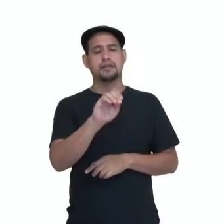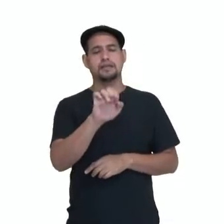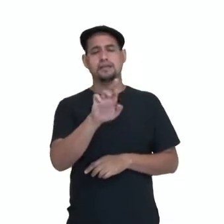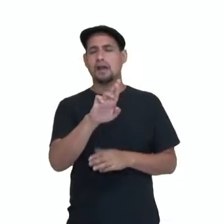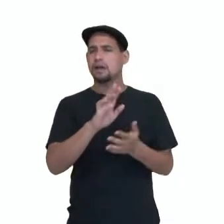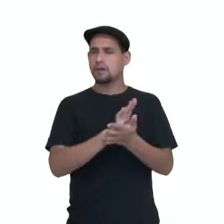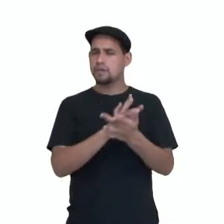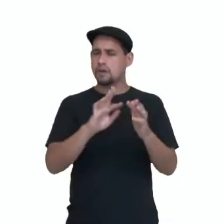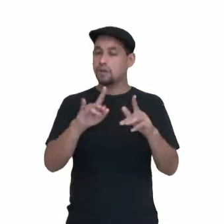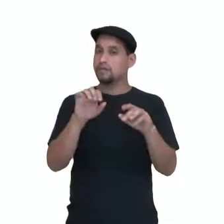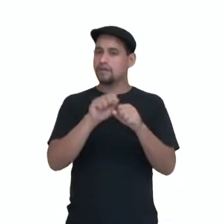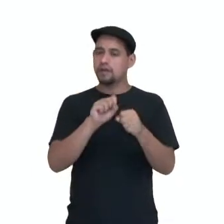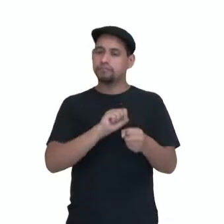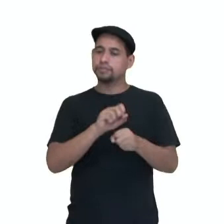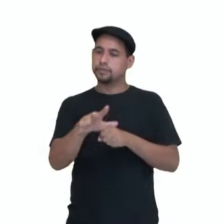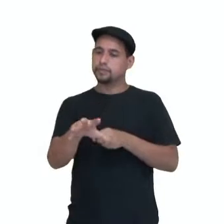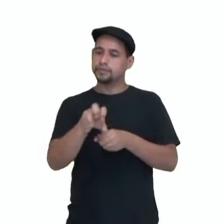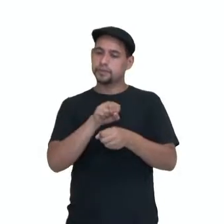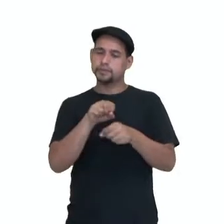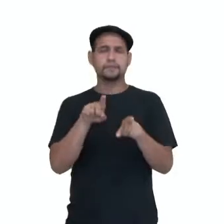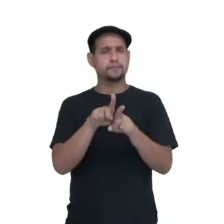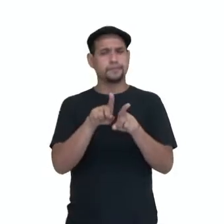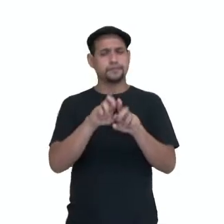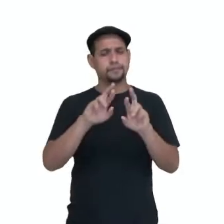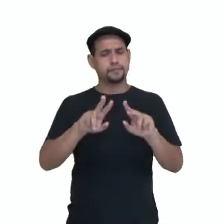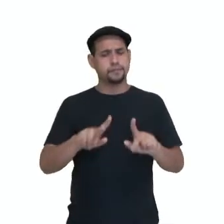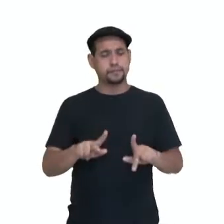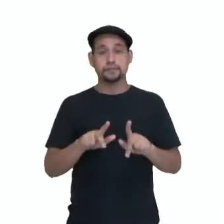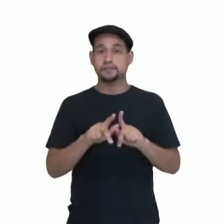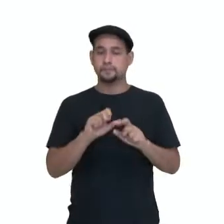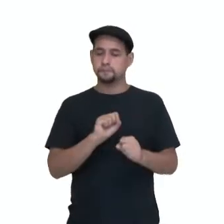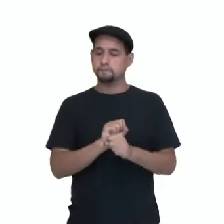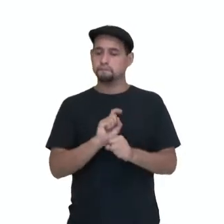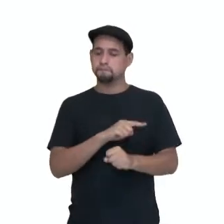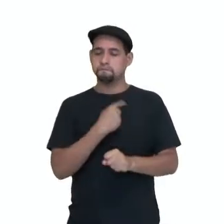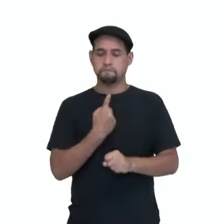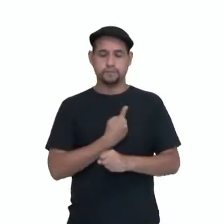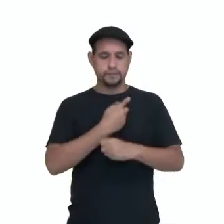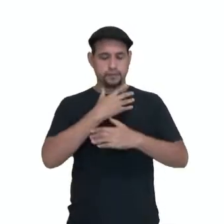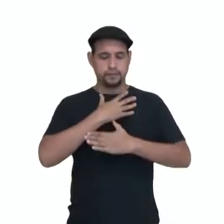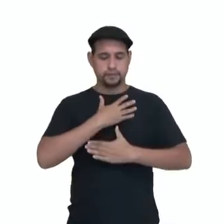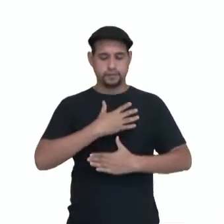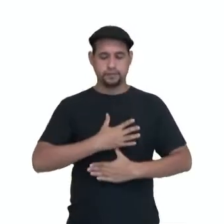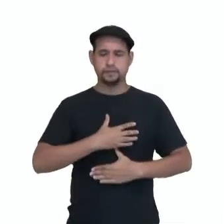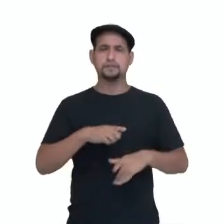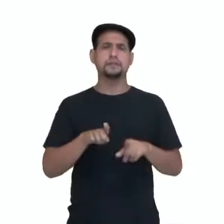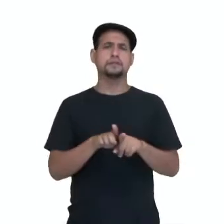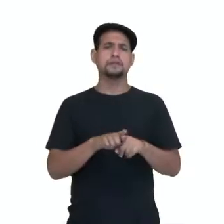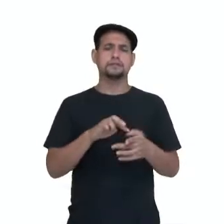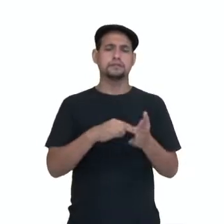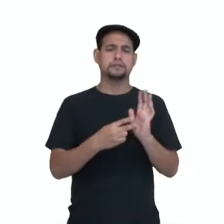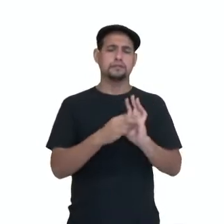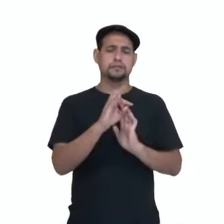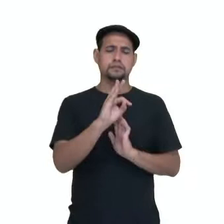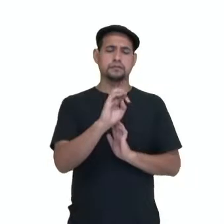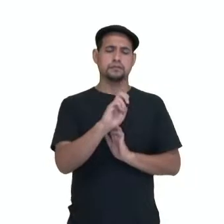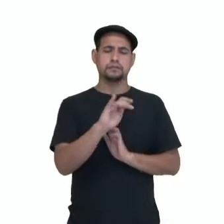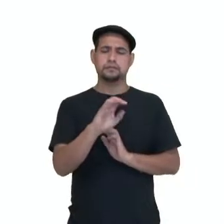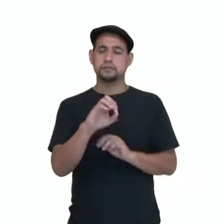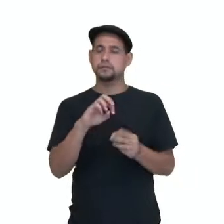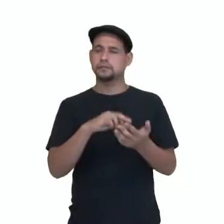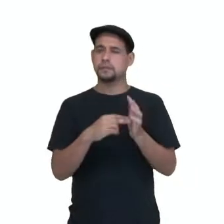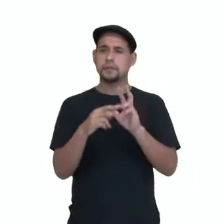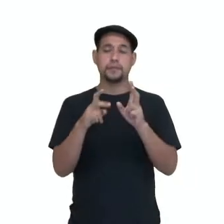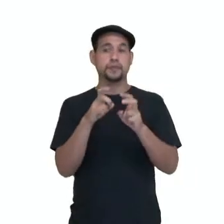substâncias, vai absorver substâncias, ele impermeabiliza o nosso corpo e ele também é o tecido que percebe as